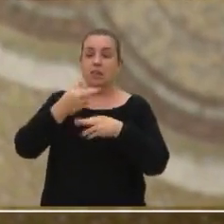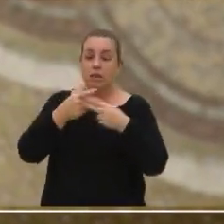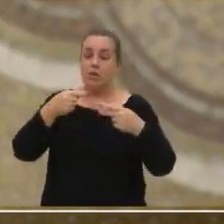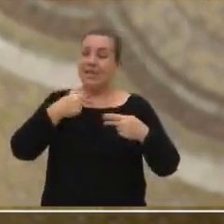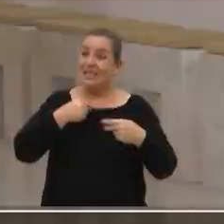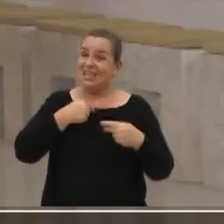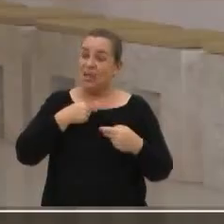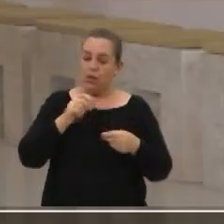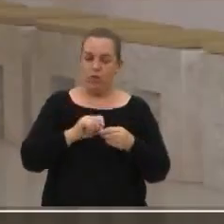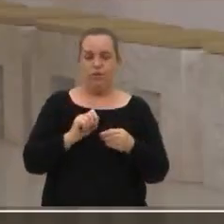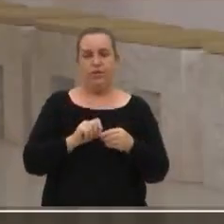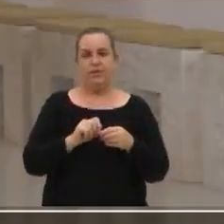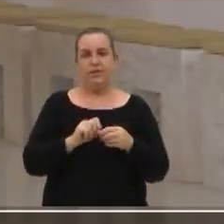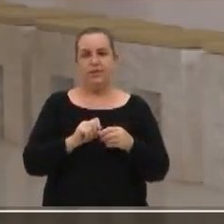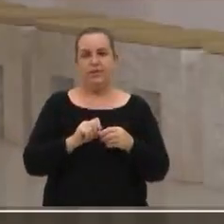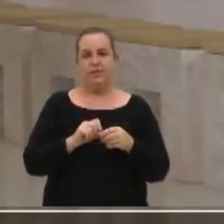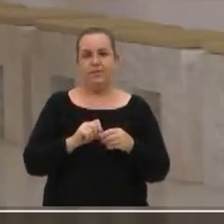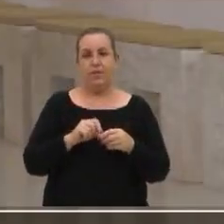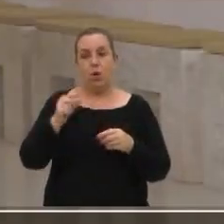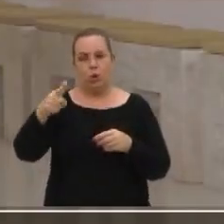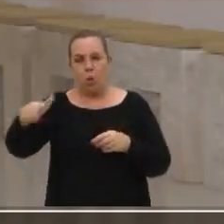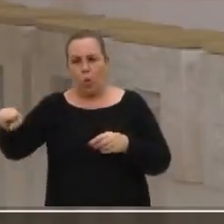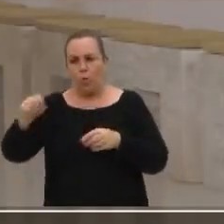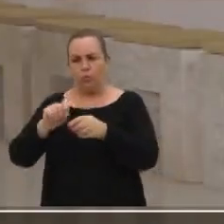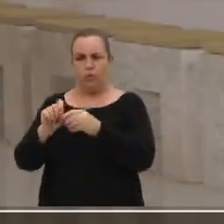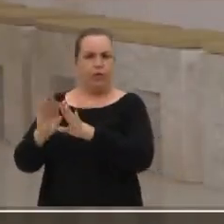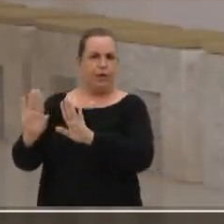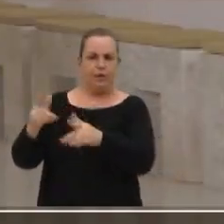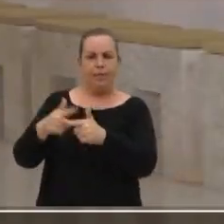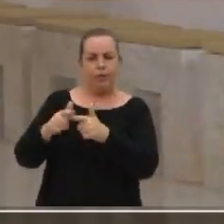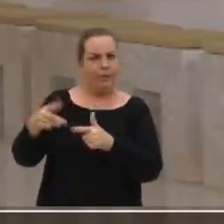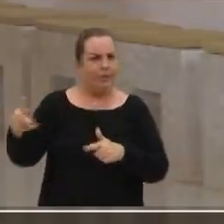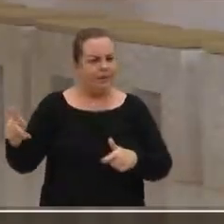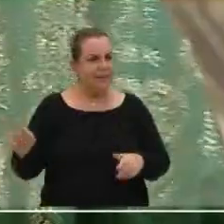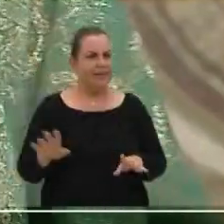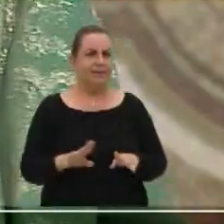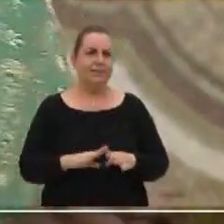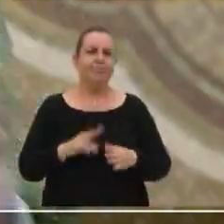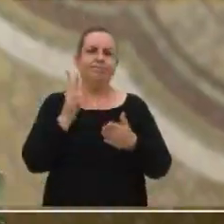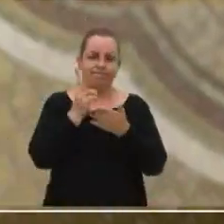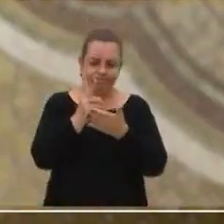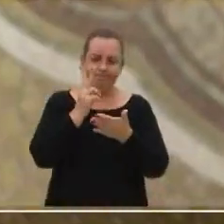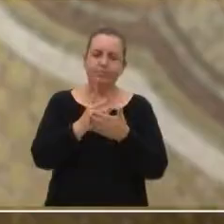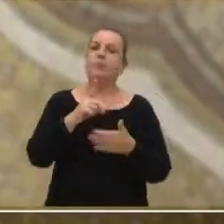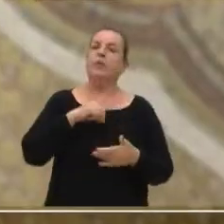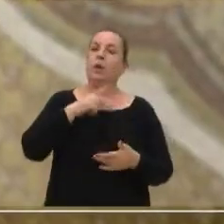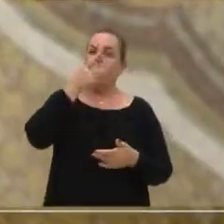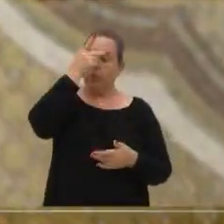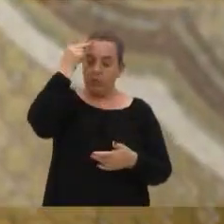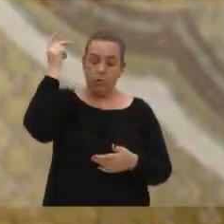É importante nós percebermos que sempre vai ter alguém pior, alguém melhor, mas que